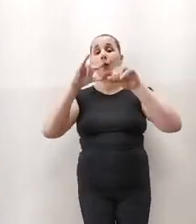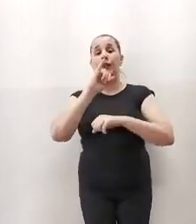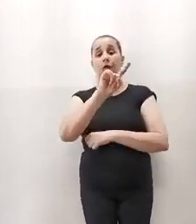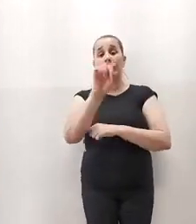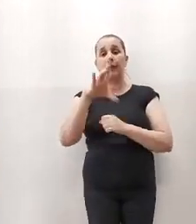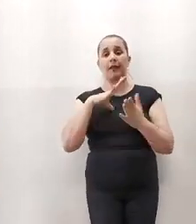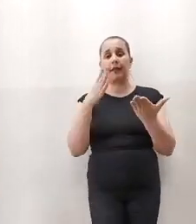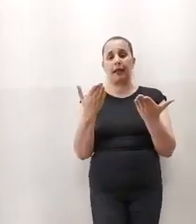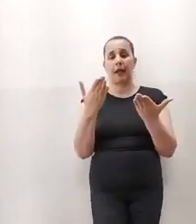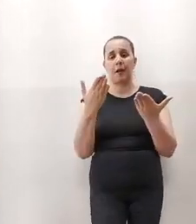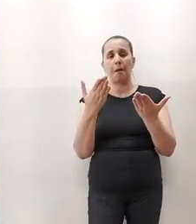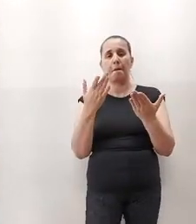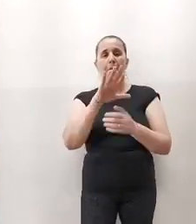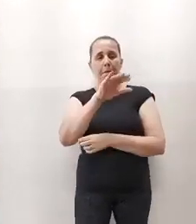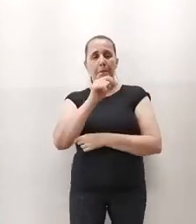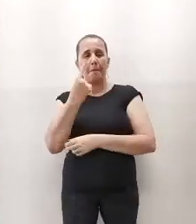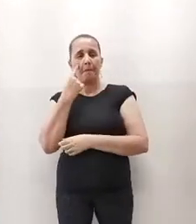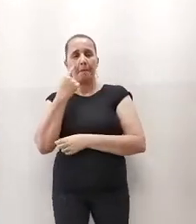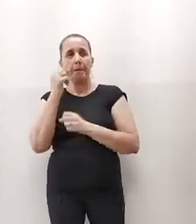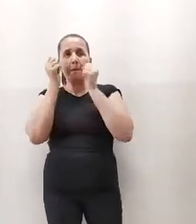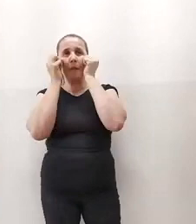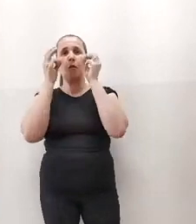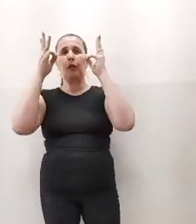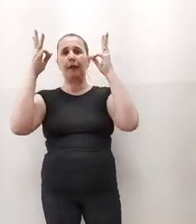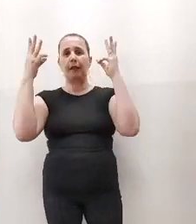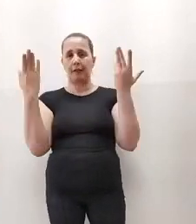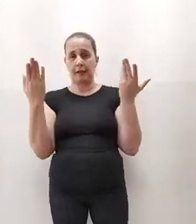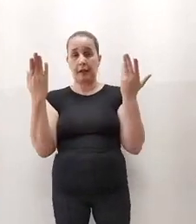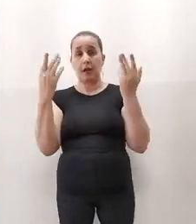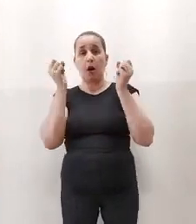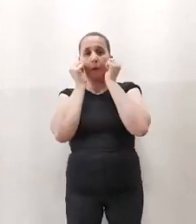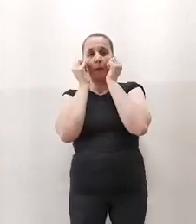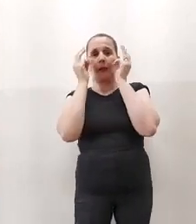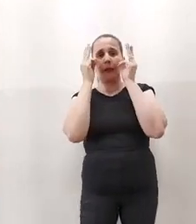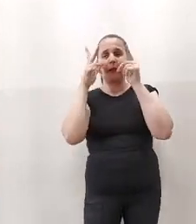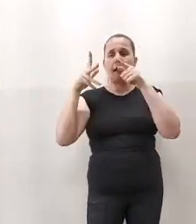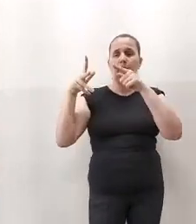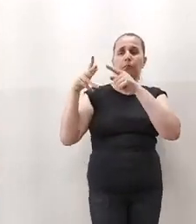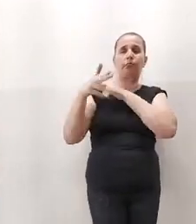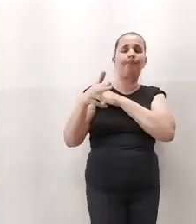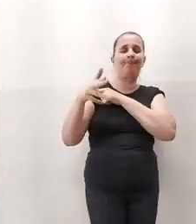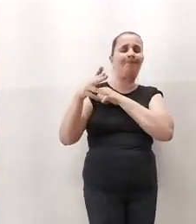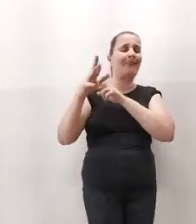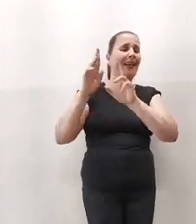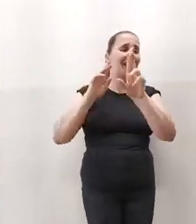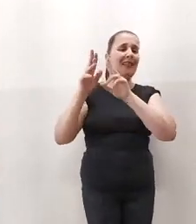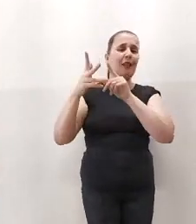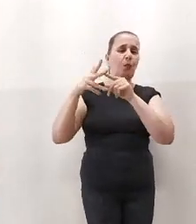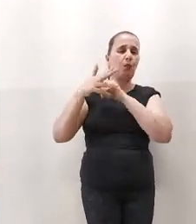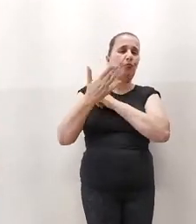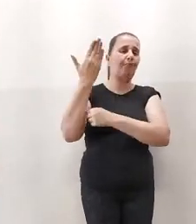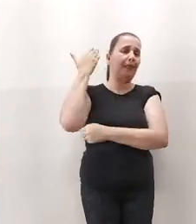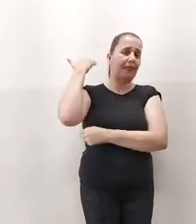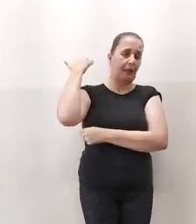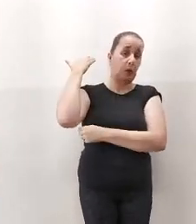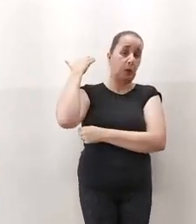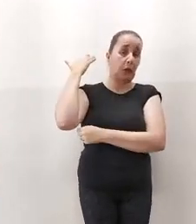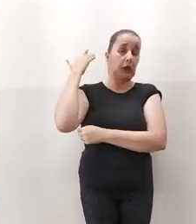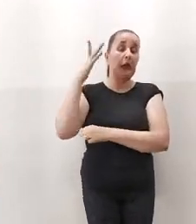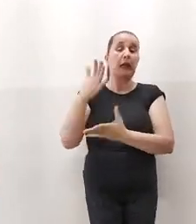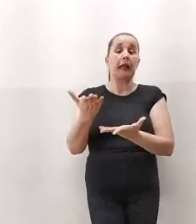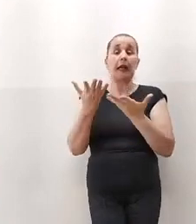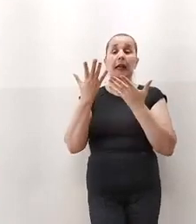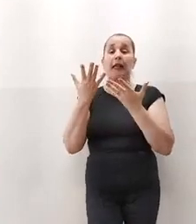você pega Moisés ali, mesma coisa. Moisés cortou relações com seu passado glorioso e